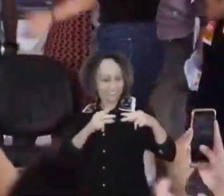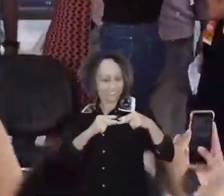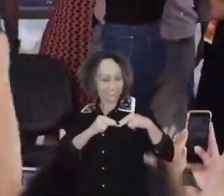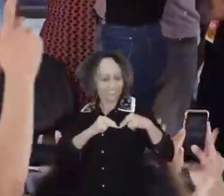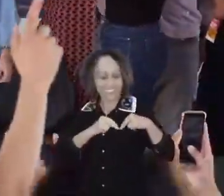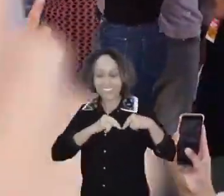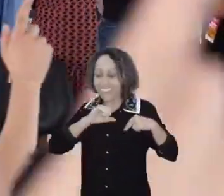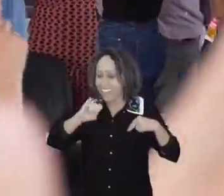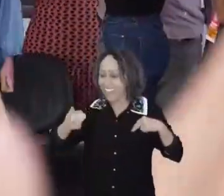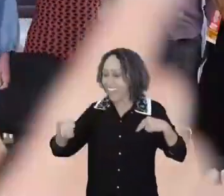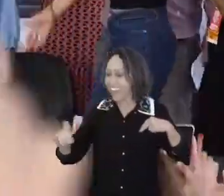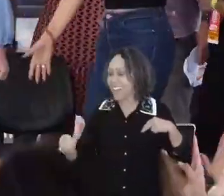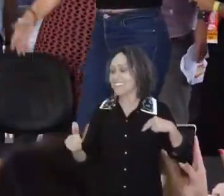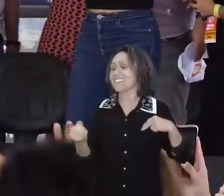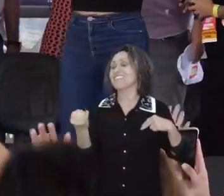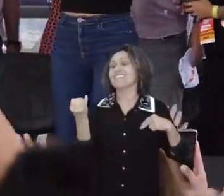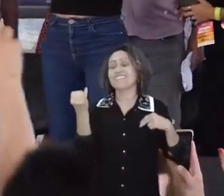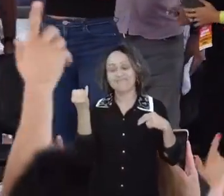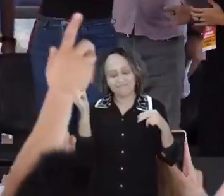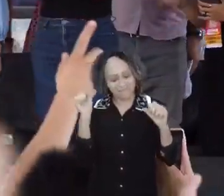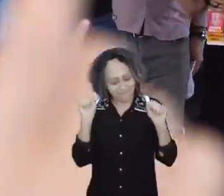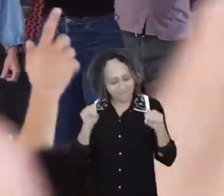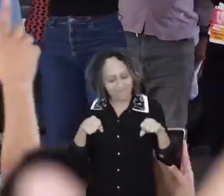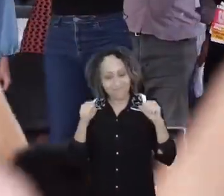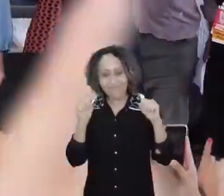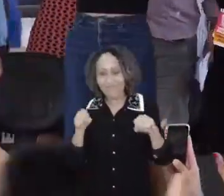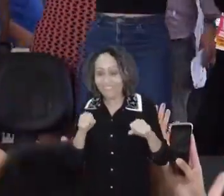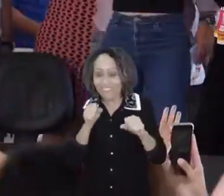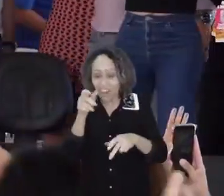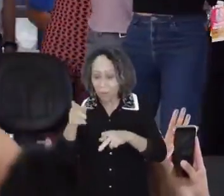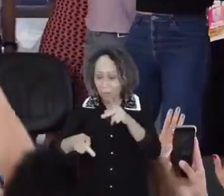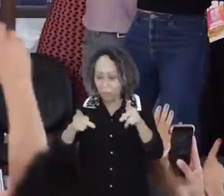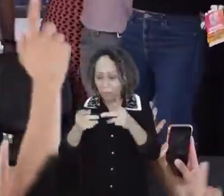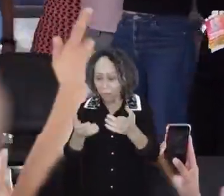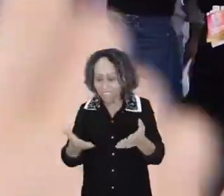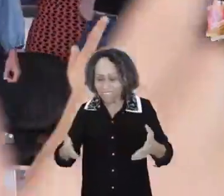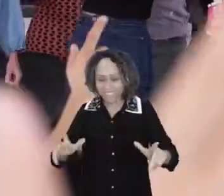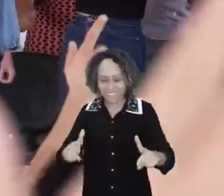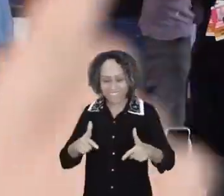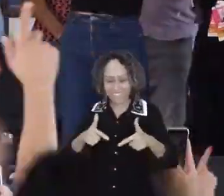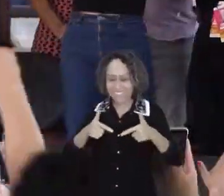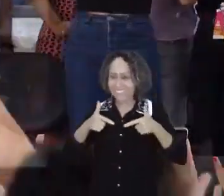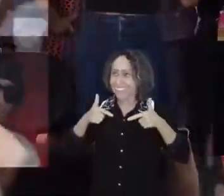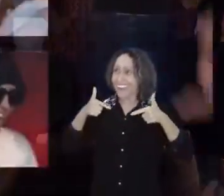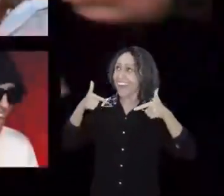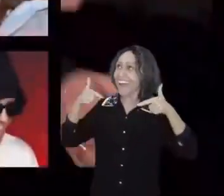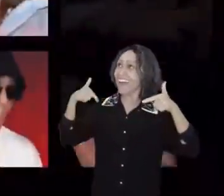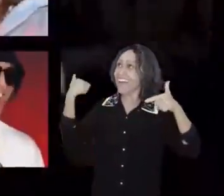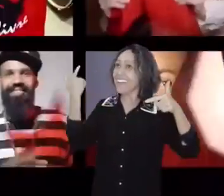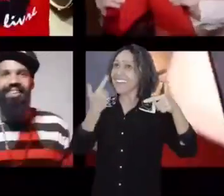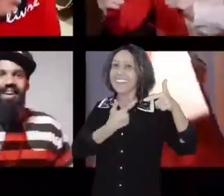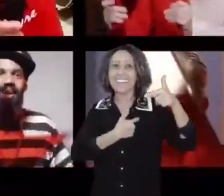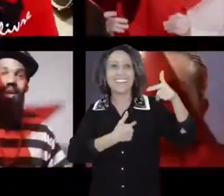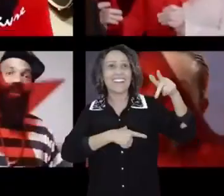oportunidade pra sorrir e brilhar nossa estrela.